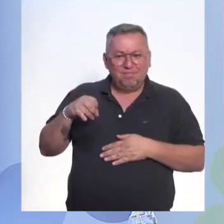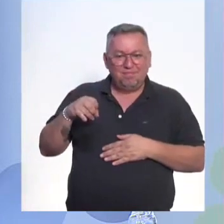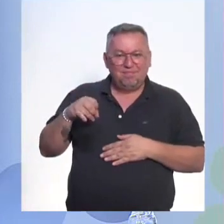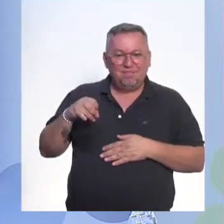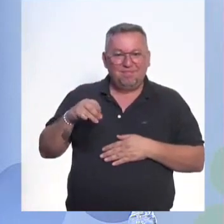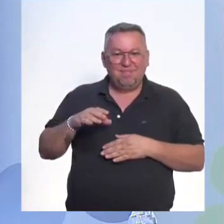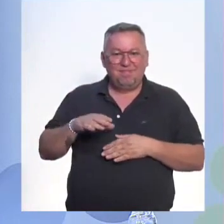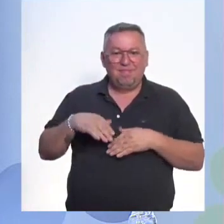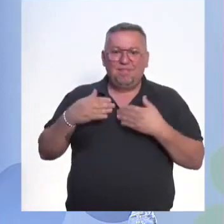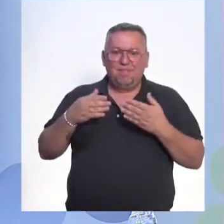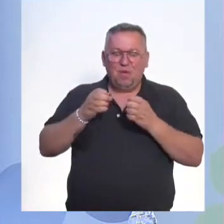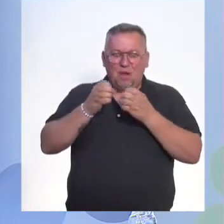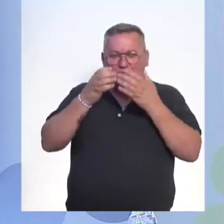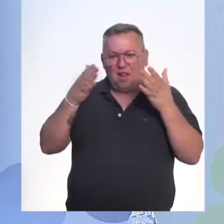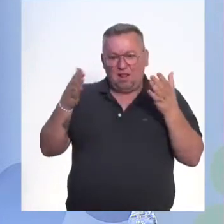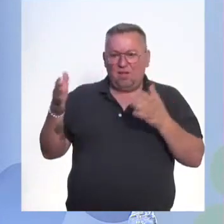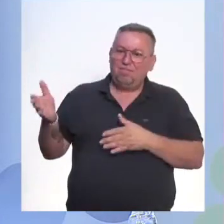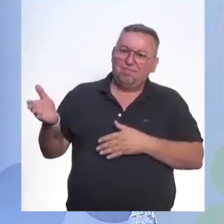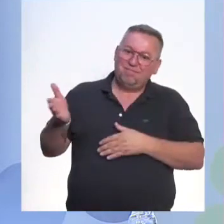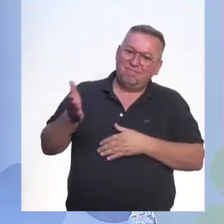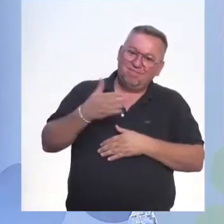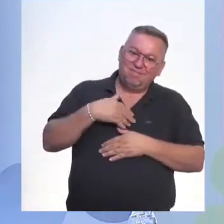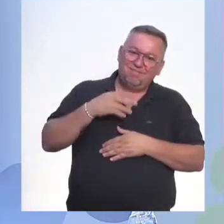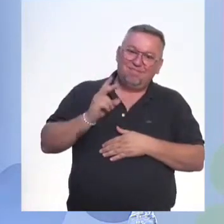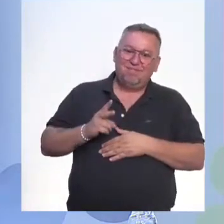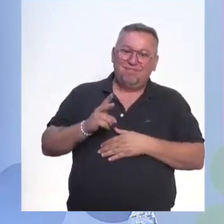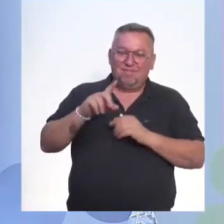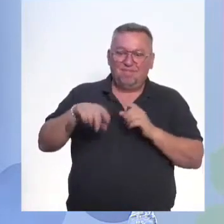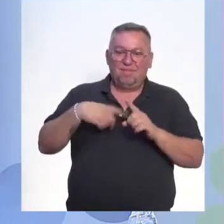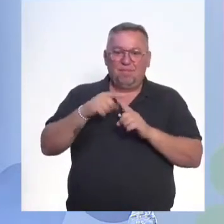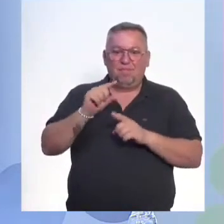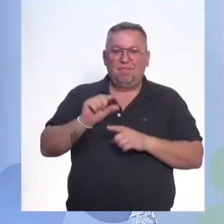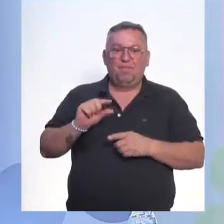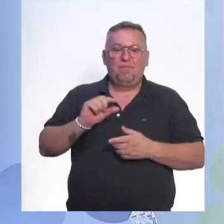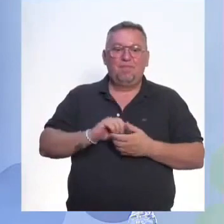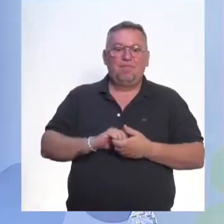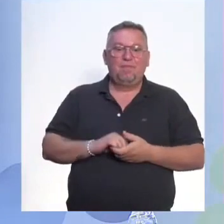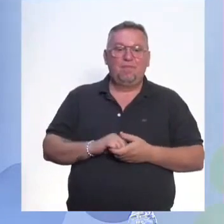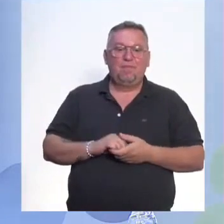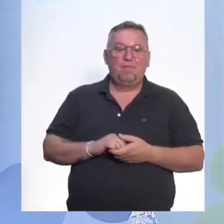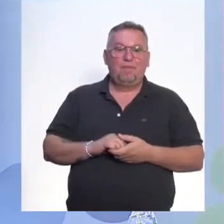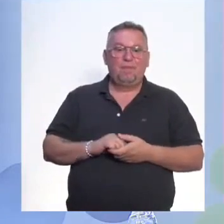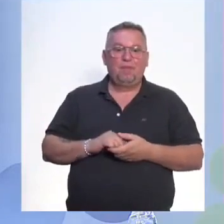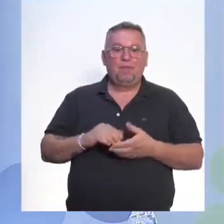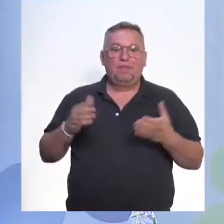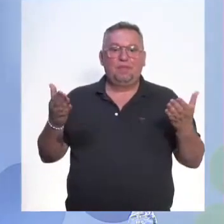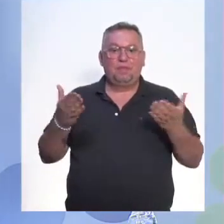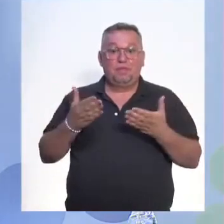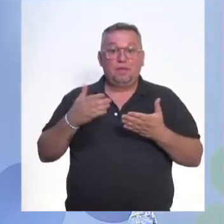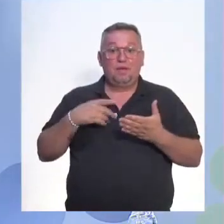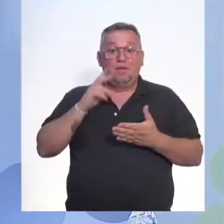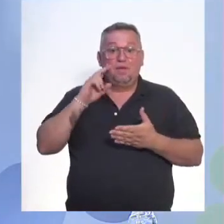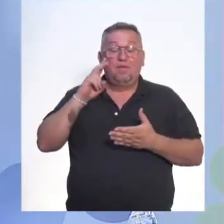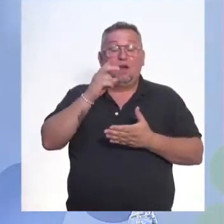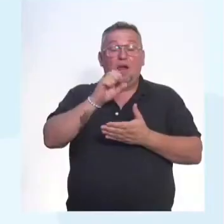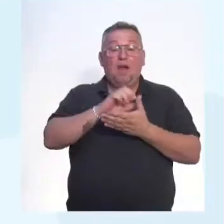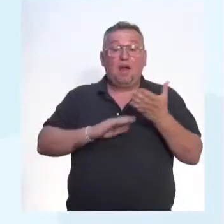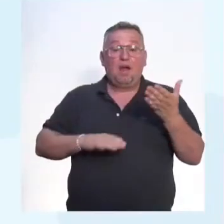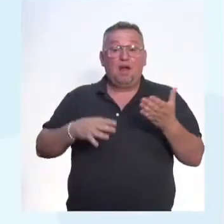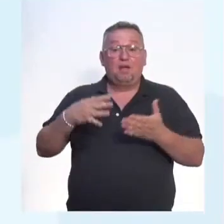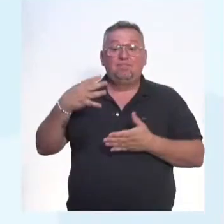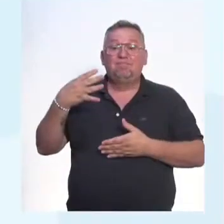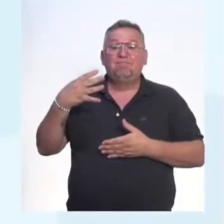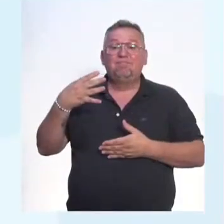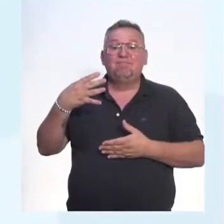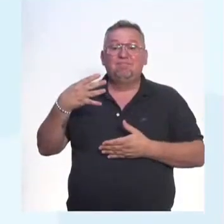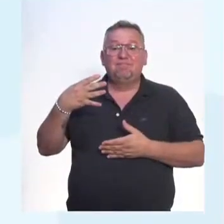Então, é claro, vamos continuar mais um pouquinho. Agora, nós vamos para a atividade